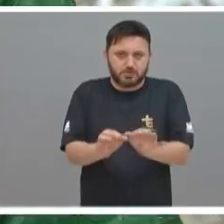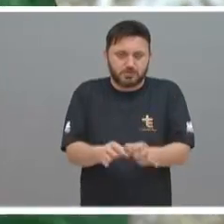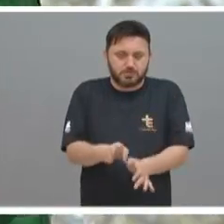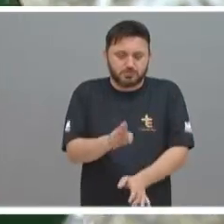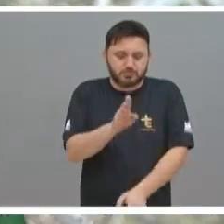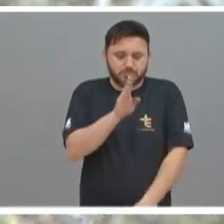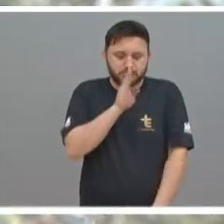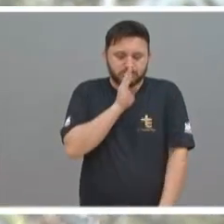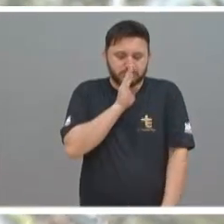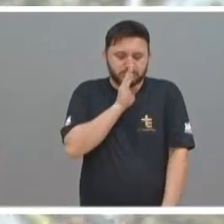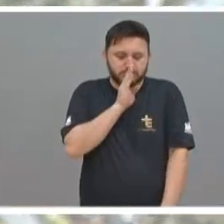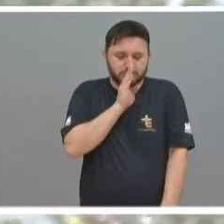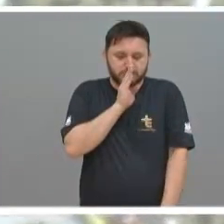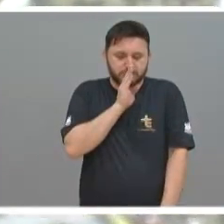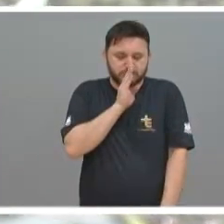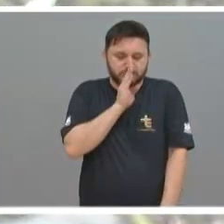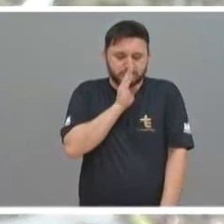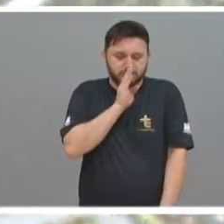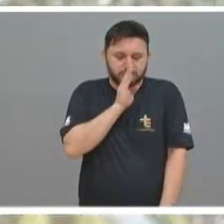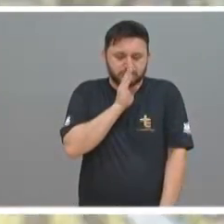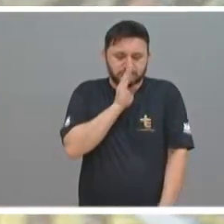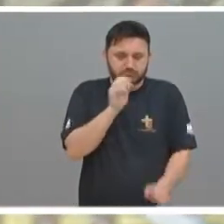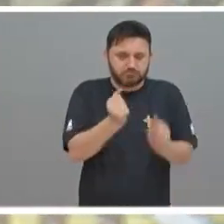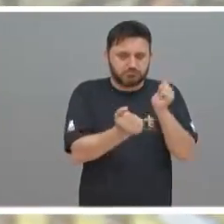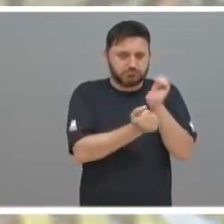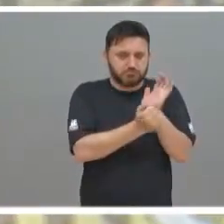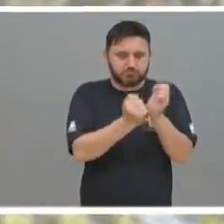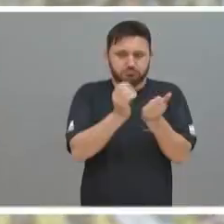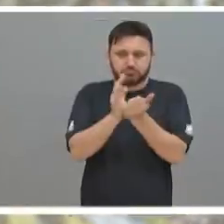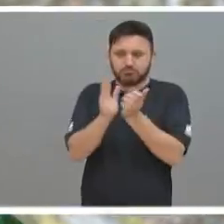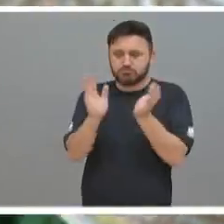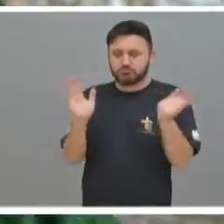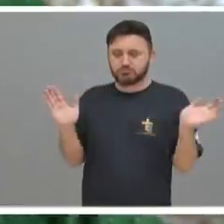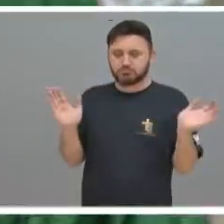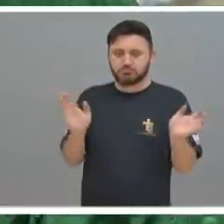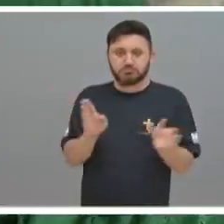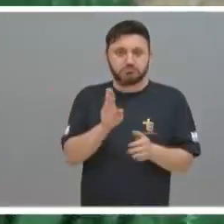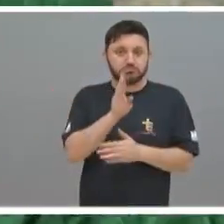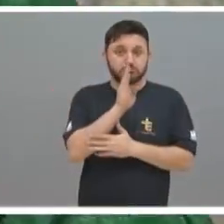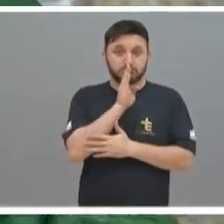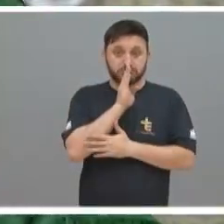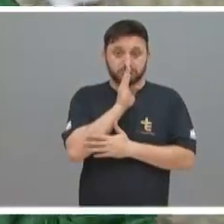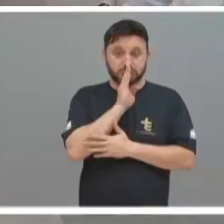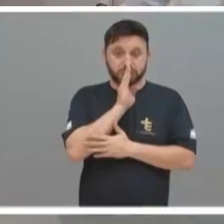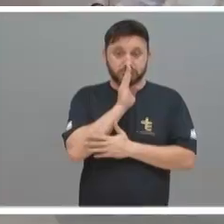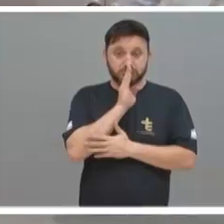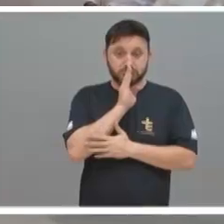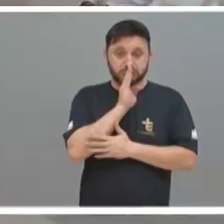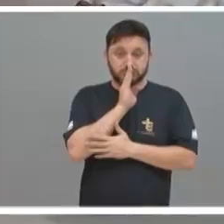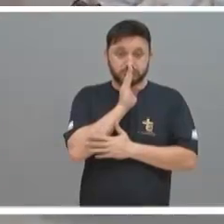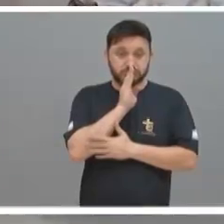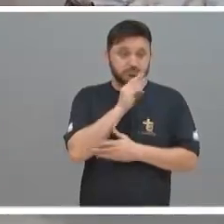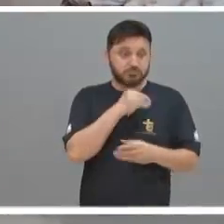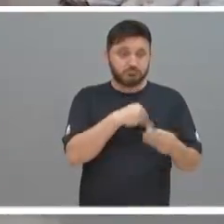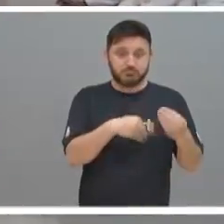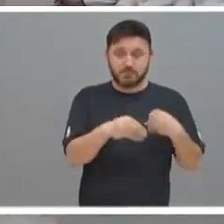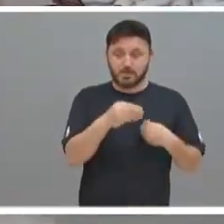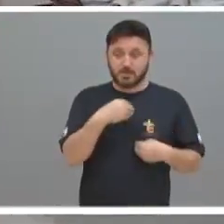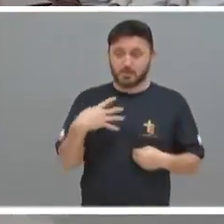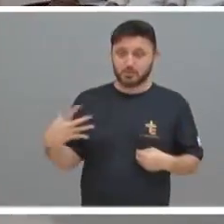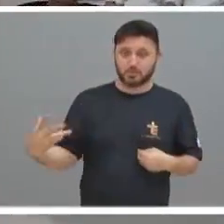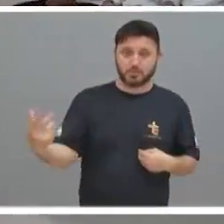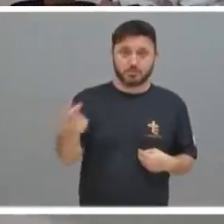pior. Vai engolir, porque Jesus engoliu todos os meus pecados, todas as